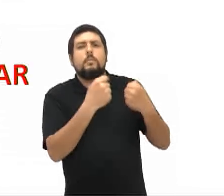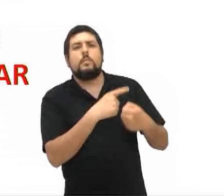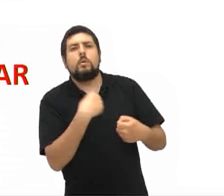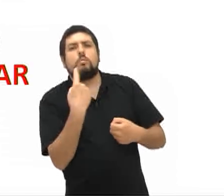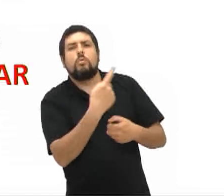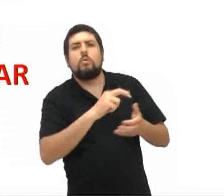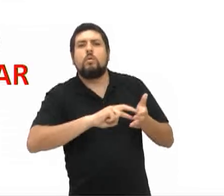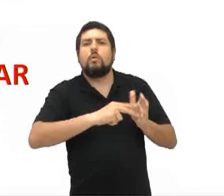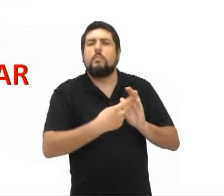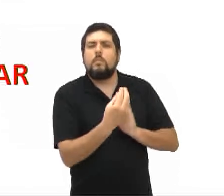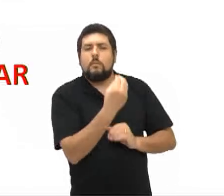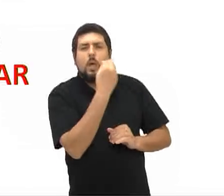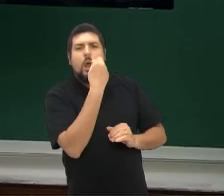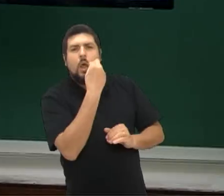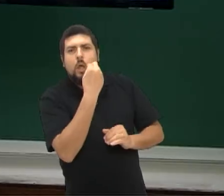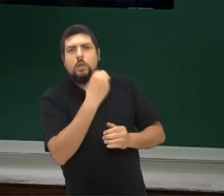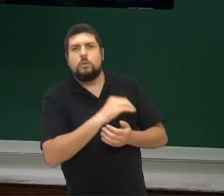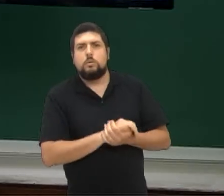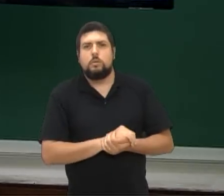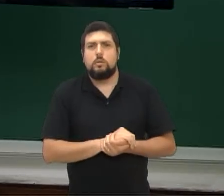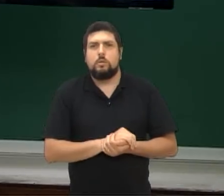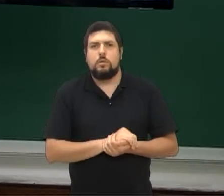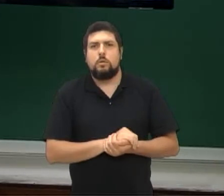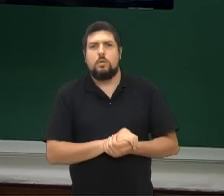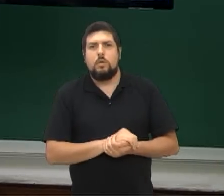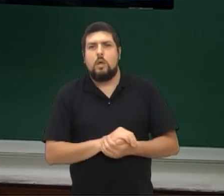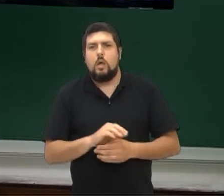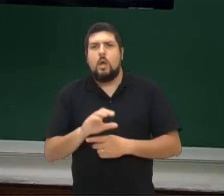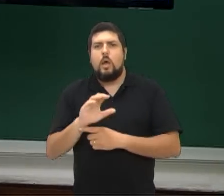mesmo? Pão nosso de cada dia